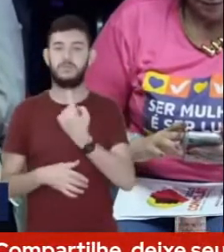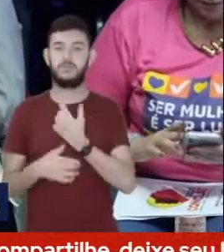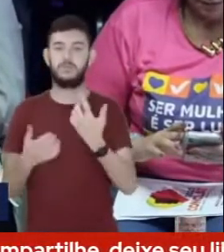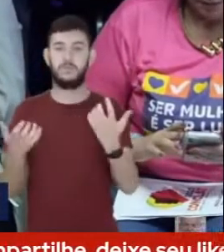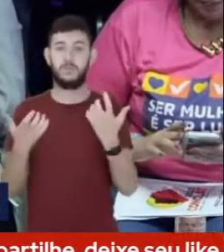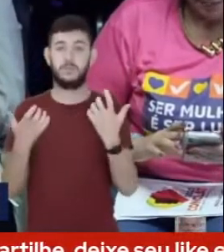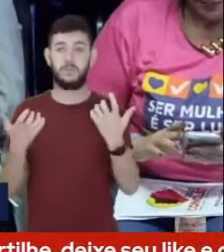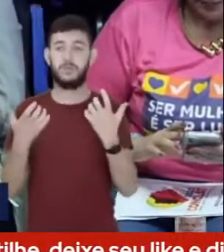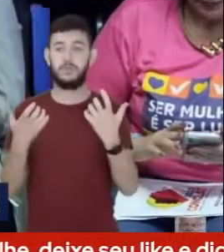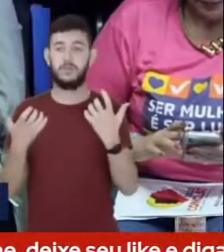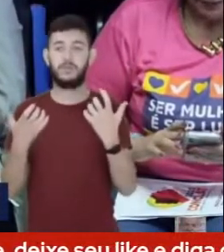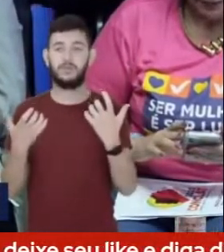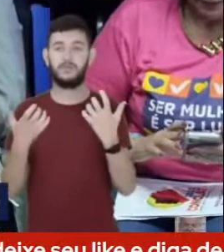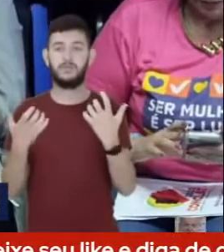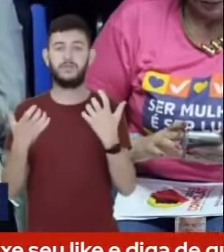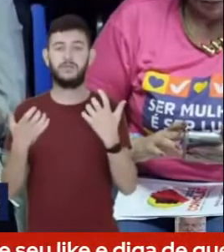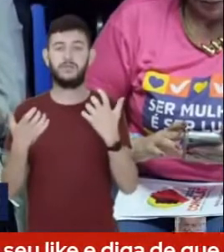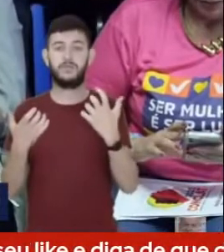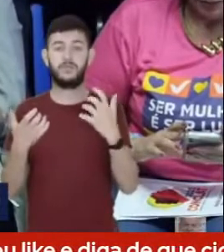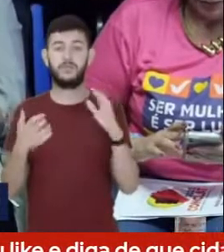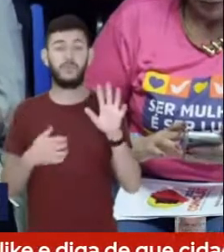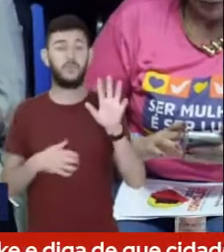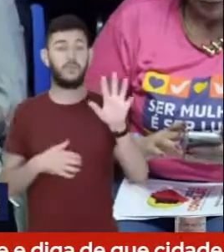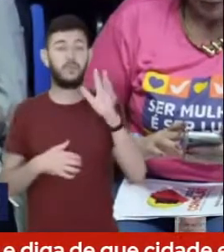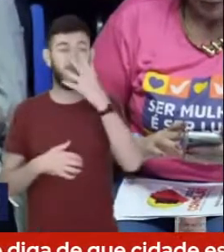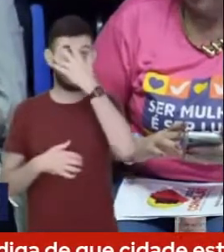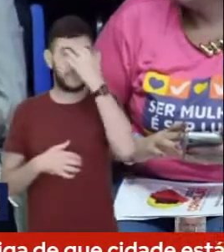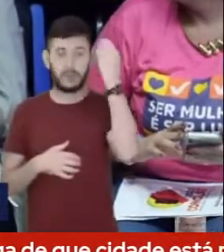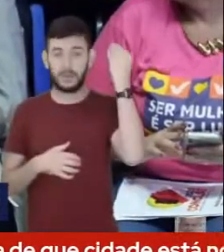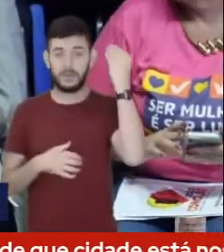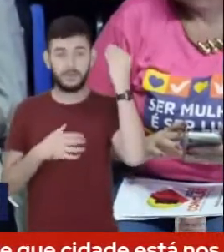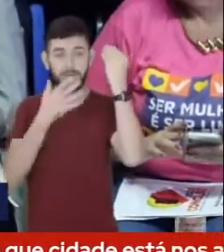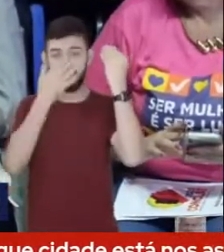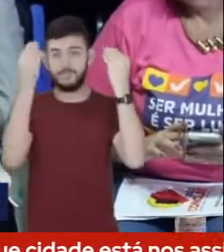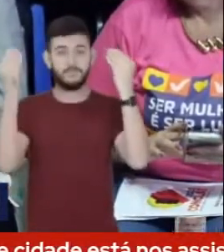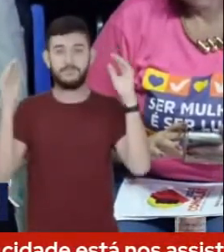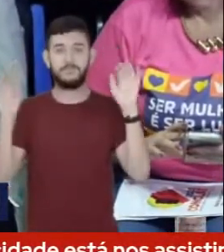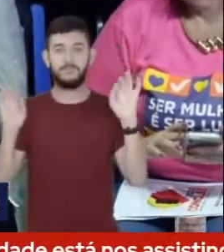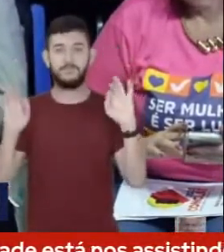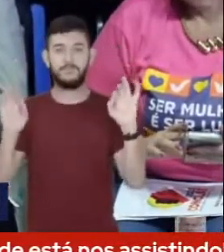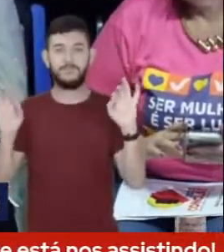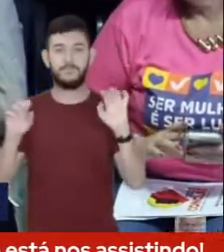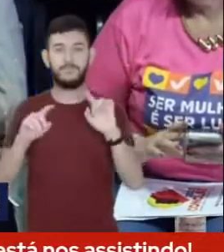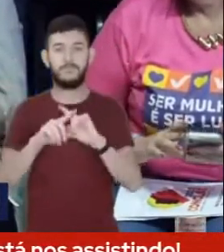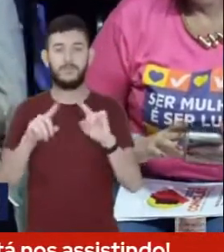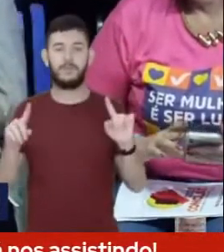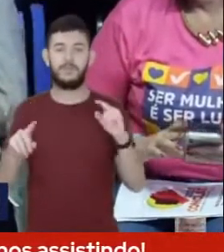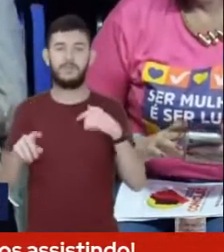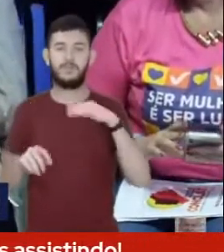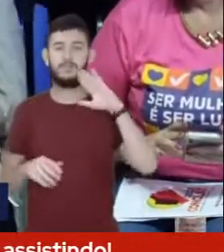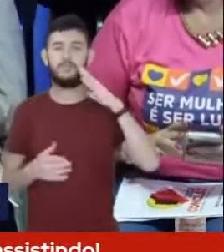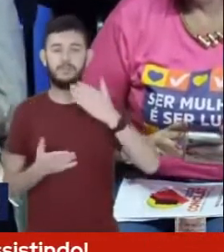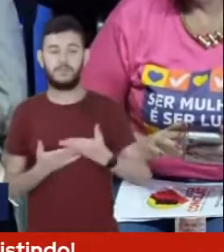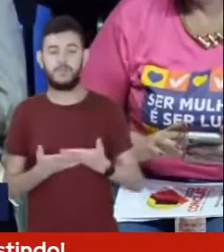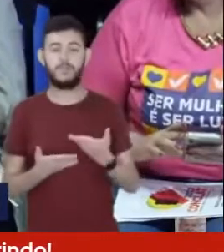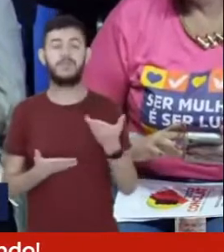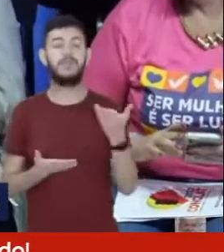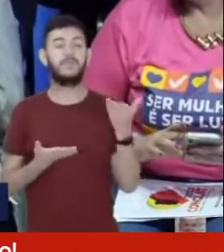tenho certeza absoluta que será de imediato o atendimento à educação e cultura.